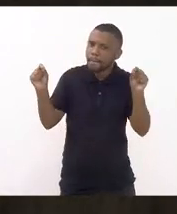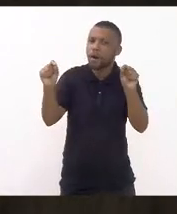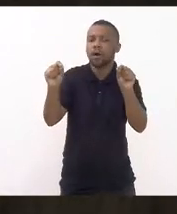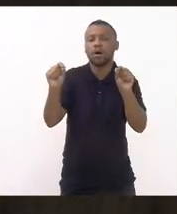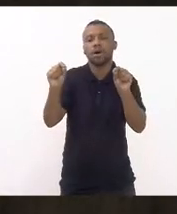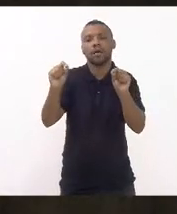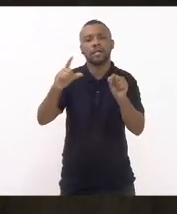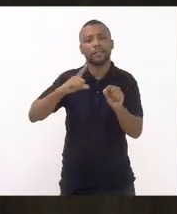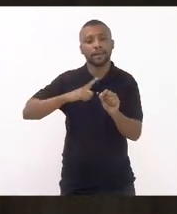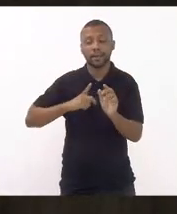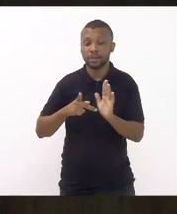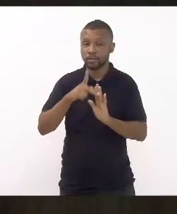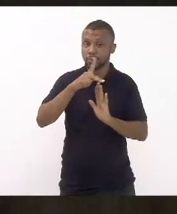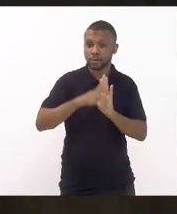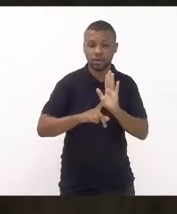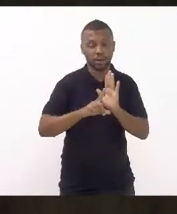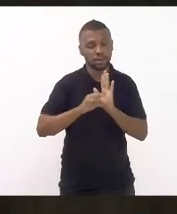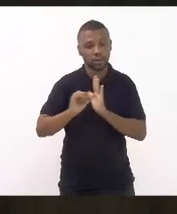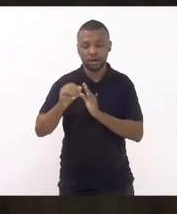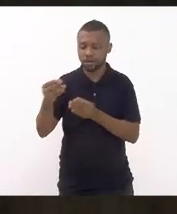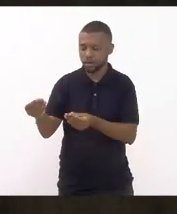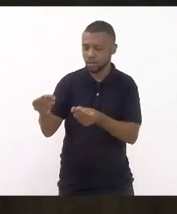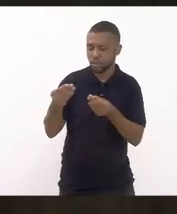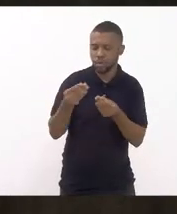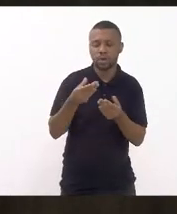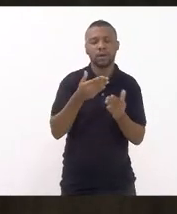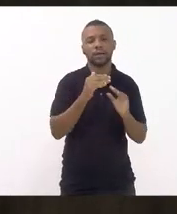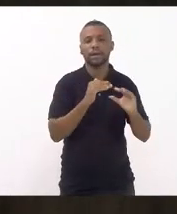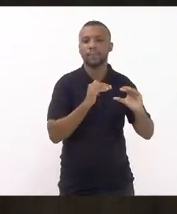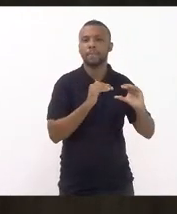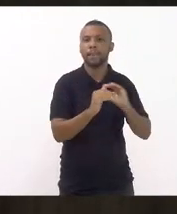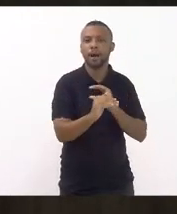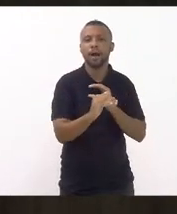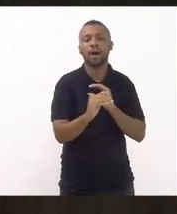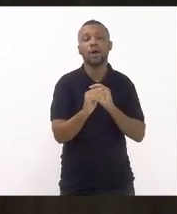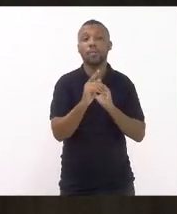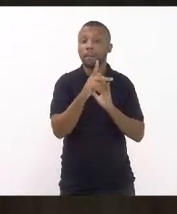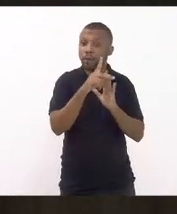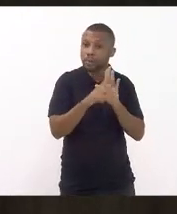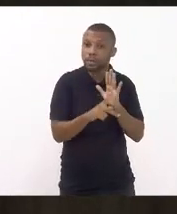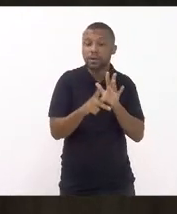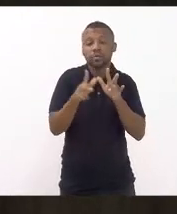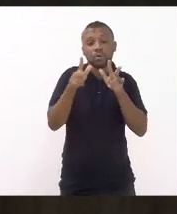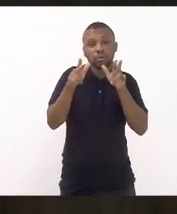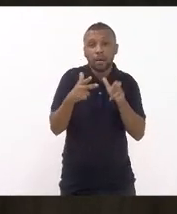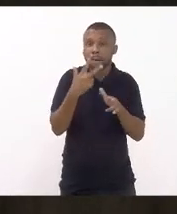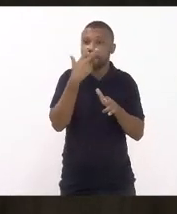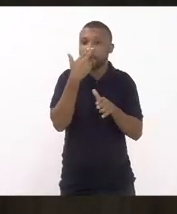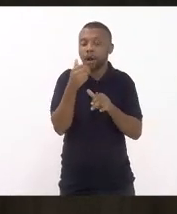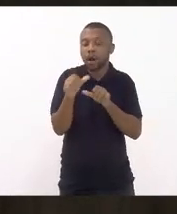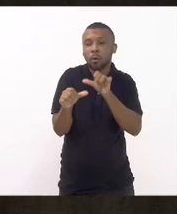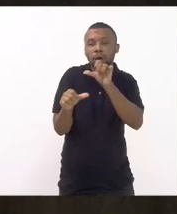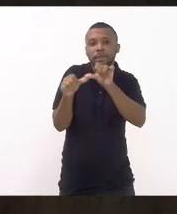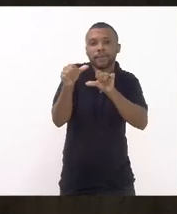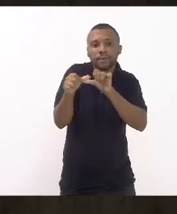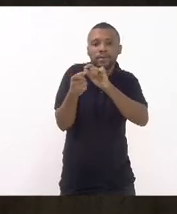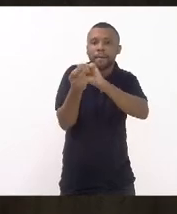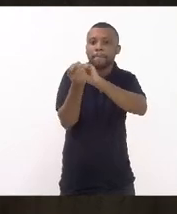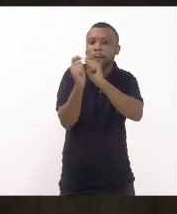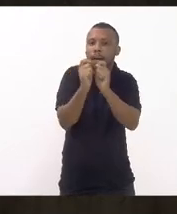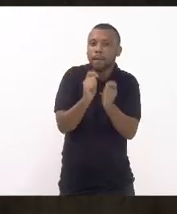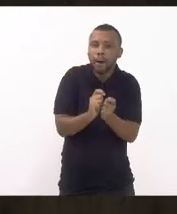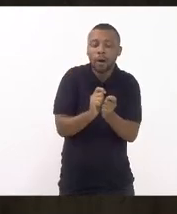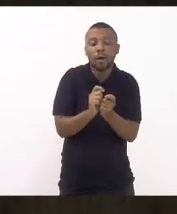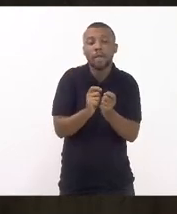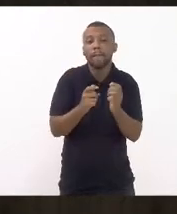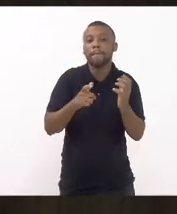pegue este projeto de lei e encaminhe um similar com as alterações devidas para a Câmara